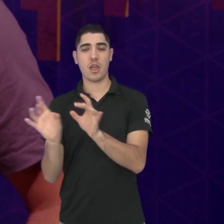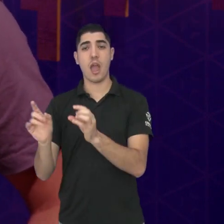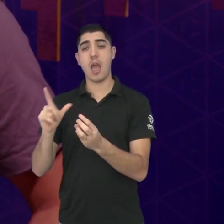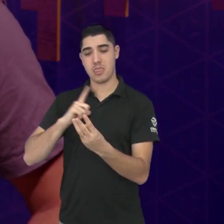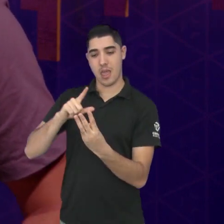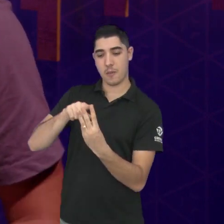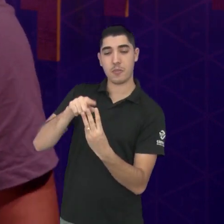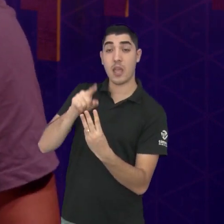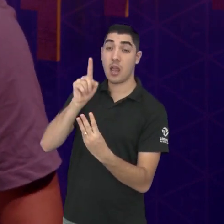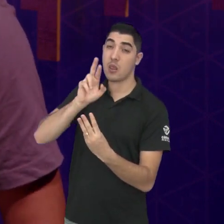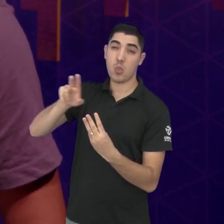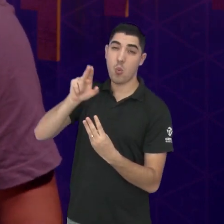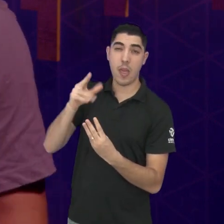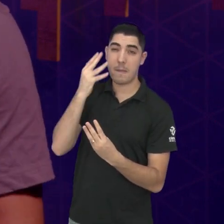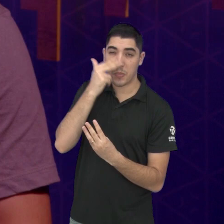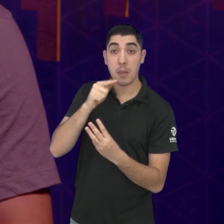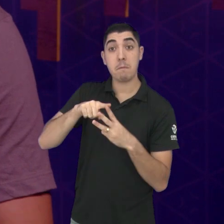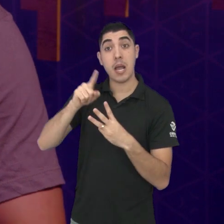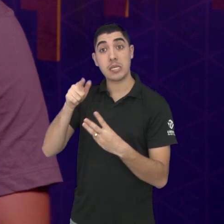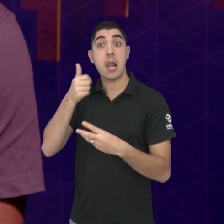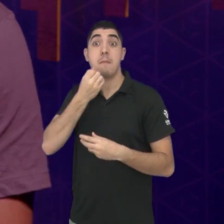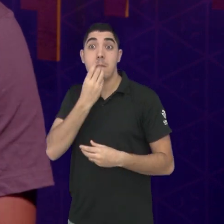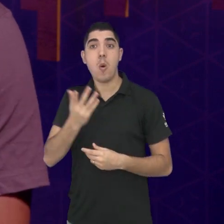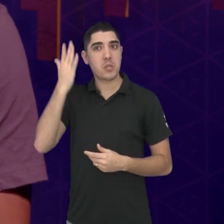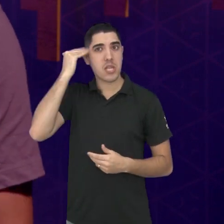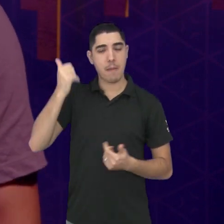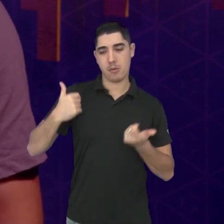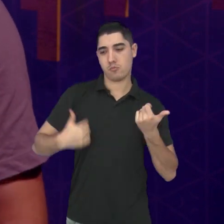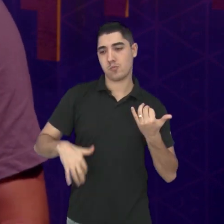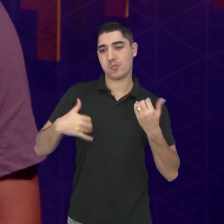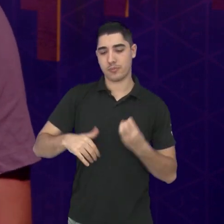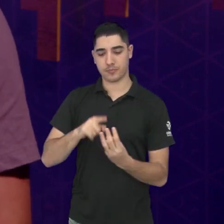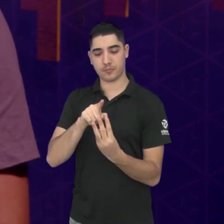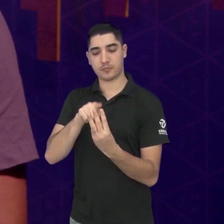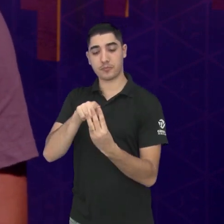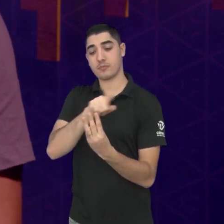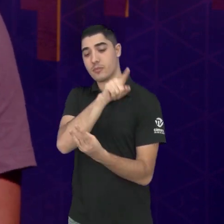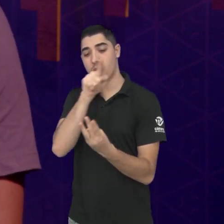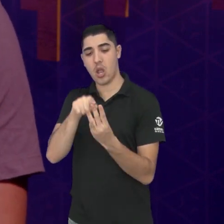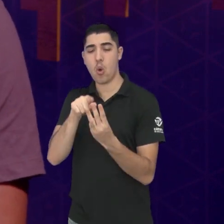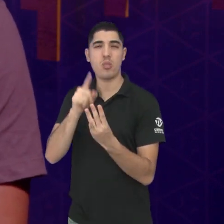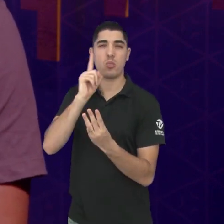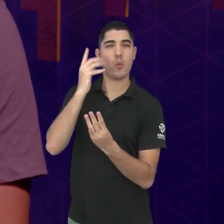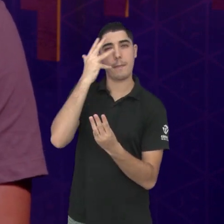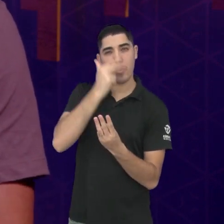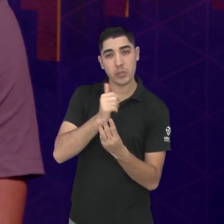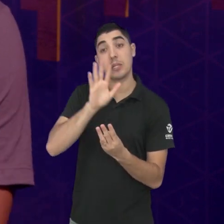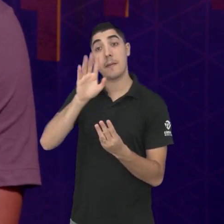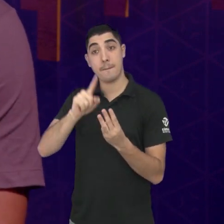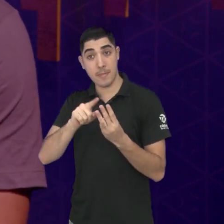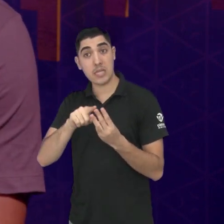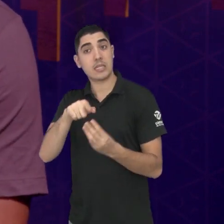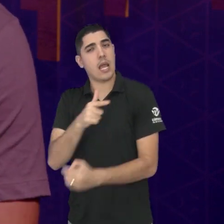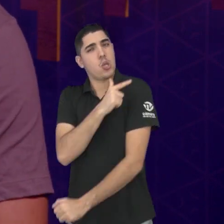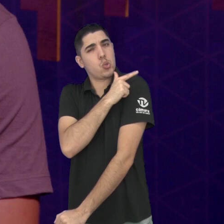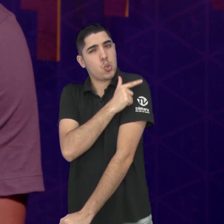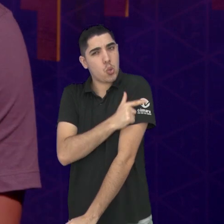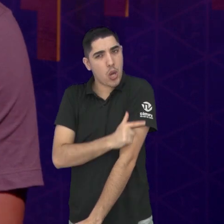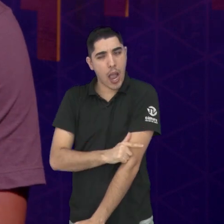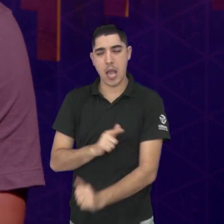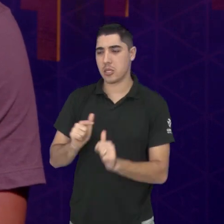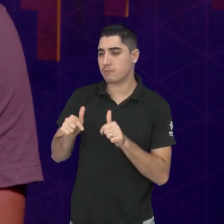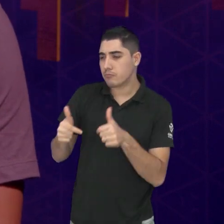tão bonita, mas ela é boa em tocar instrumentos. A outra que também não é tão bonita, mas ela é muito